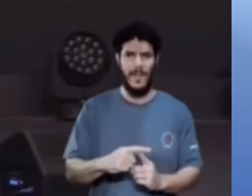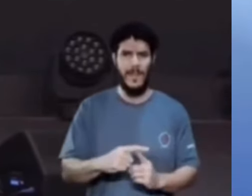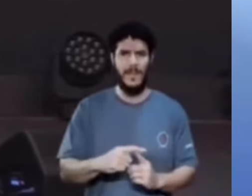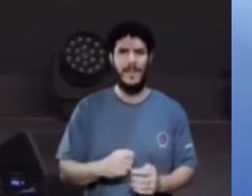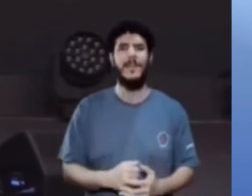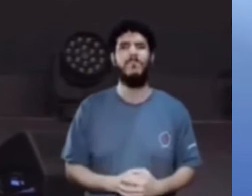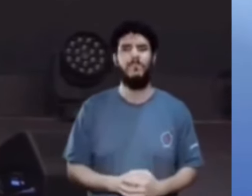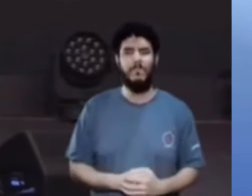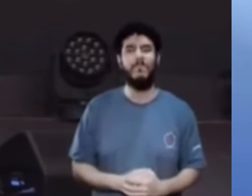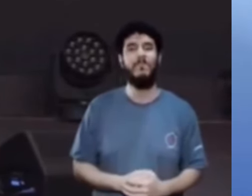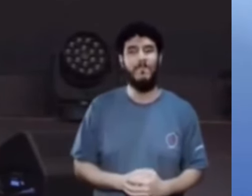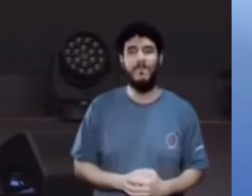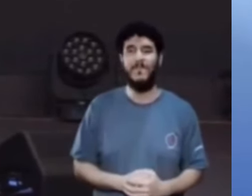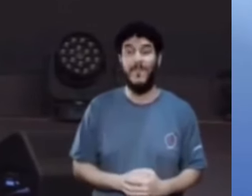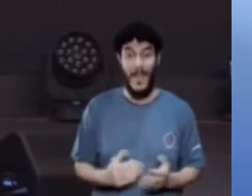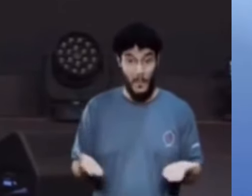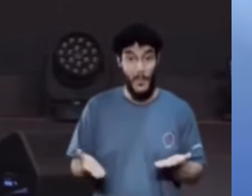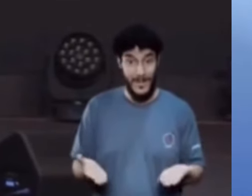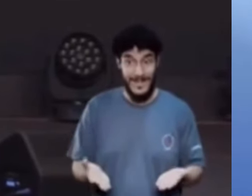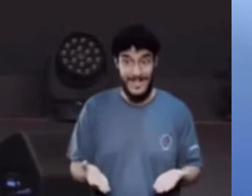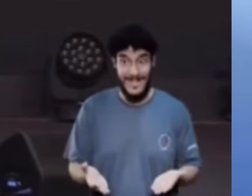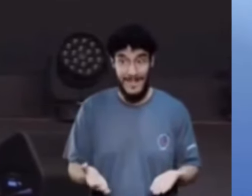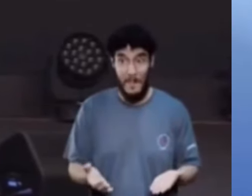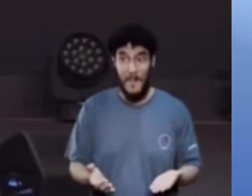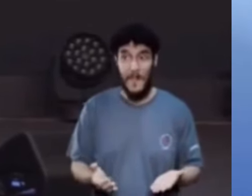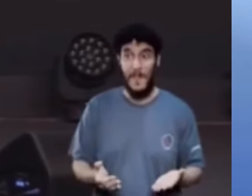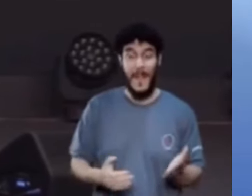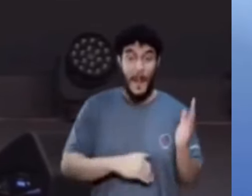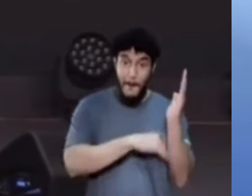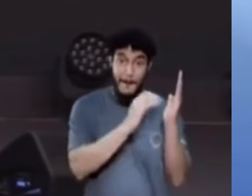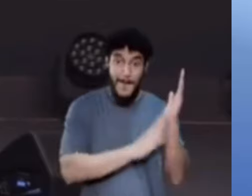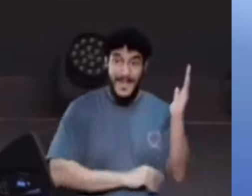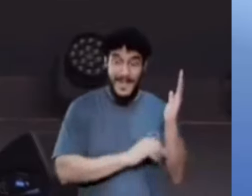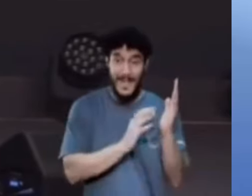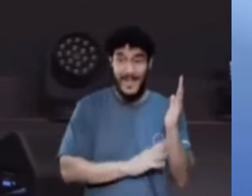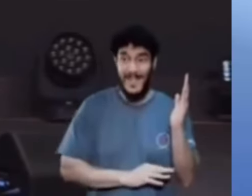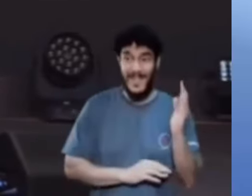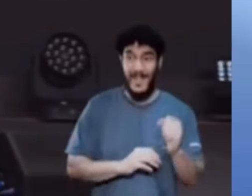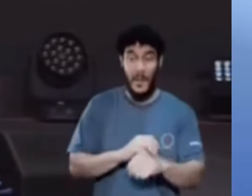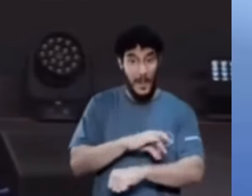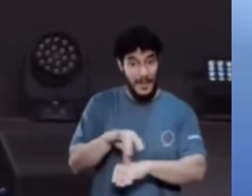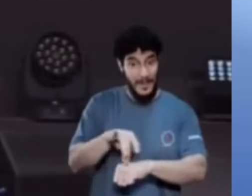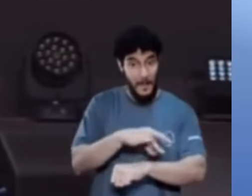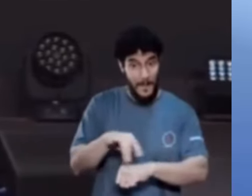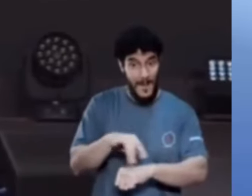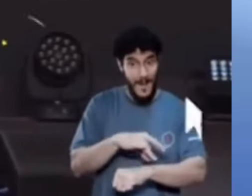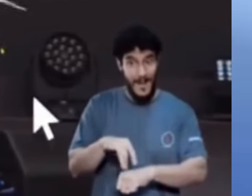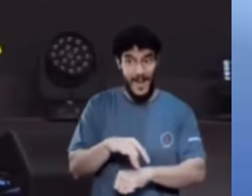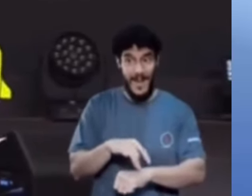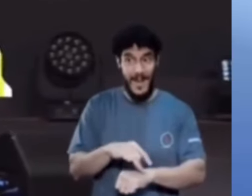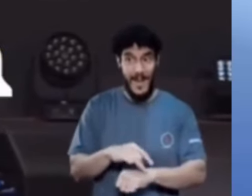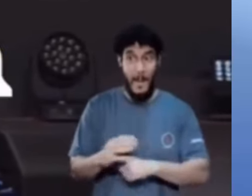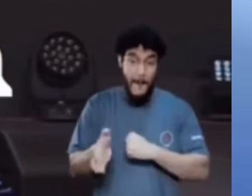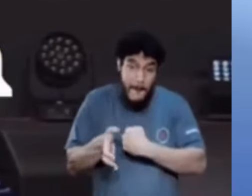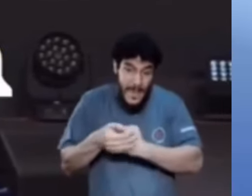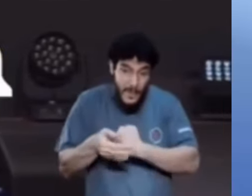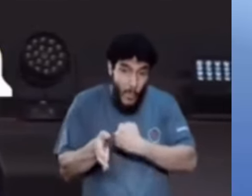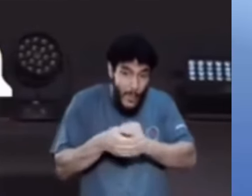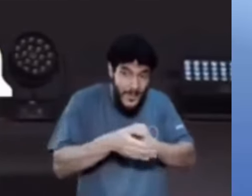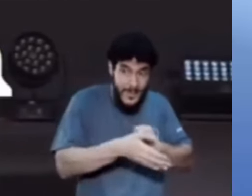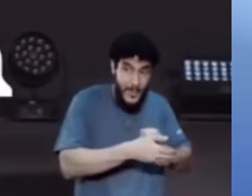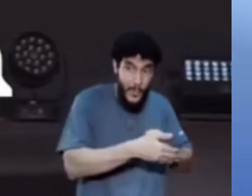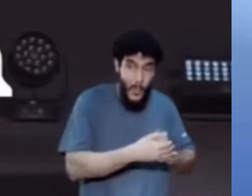vem pintar tudo de preto para esconder. Aí pintar tudo de preto, você esconde tudo, é mais barato, não precisa fazer rebaixamento